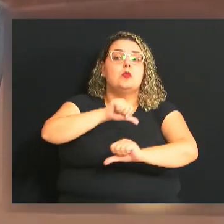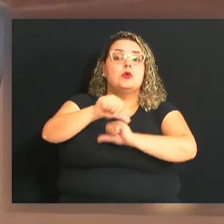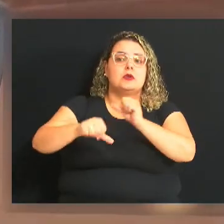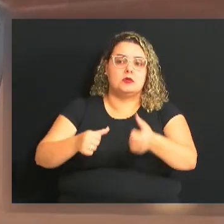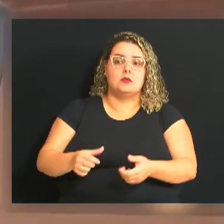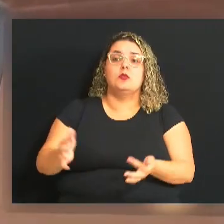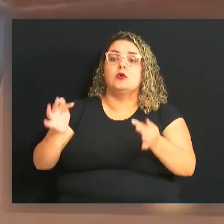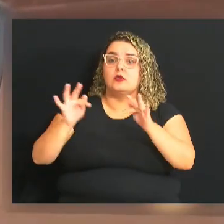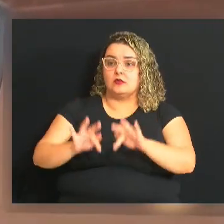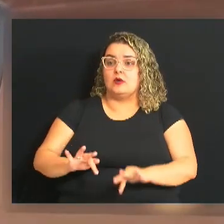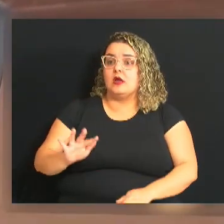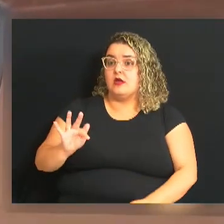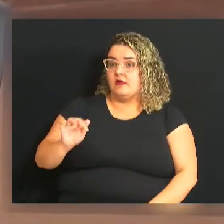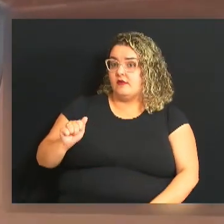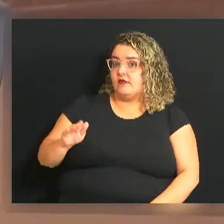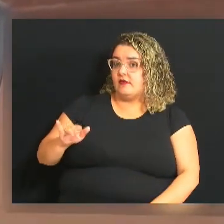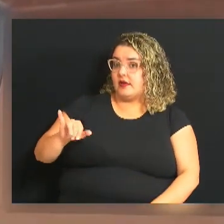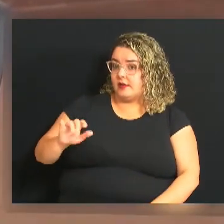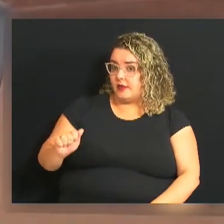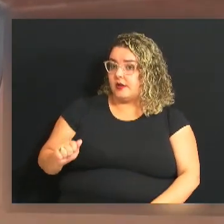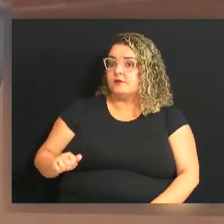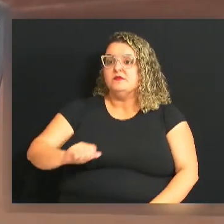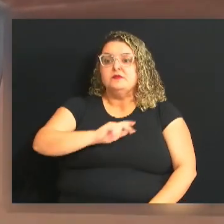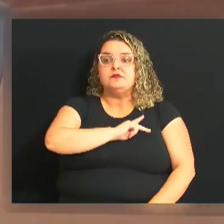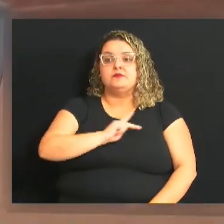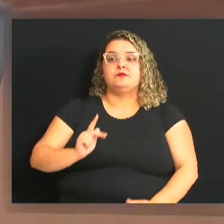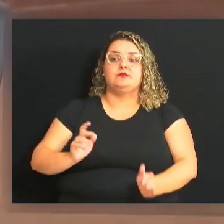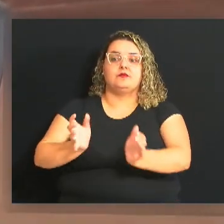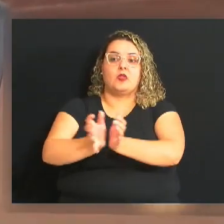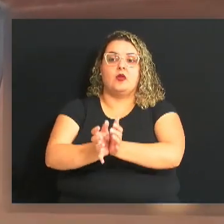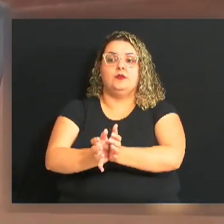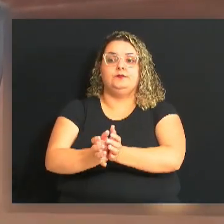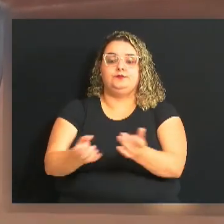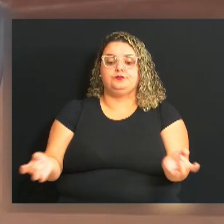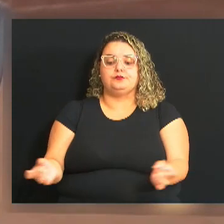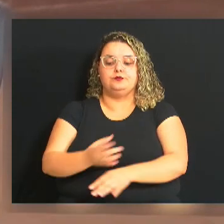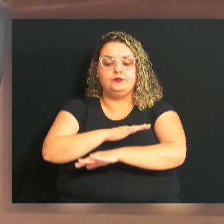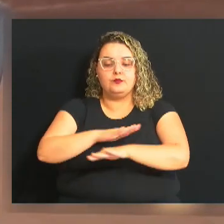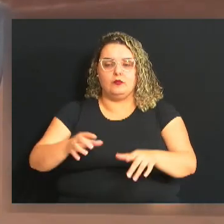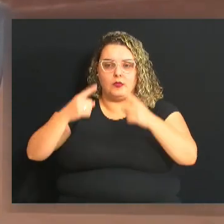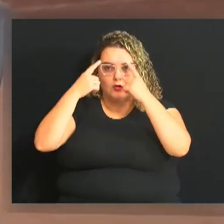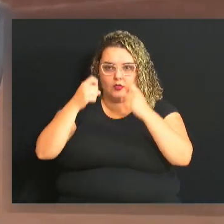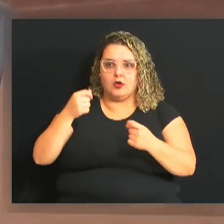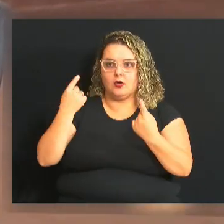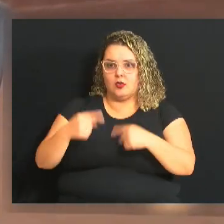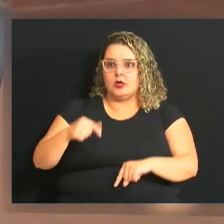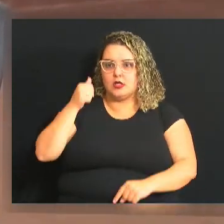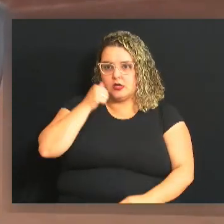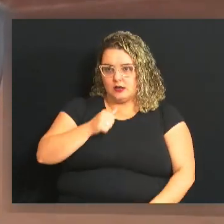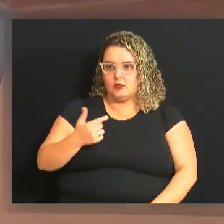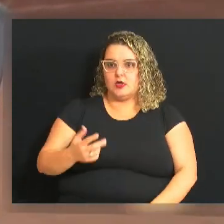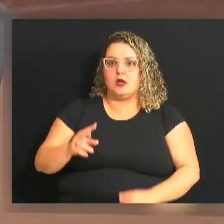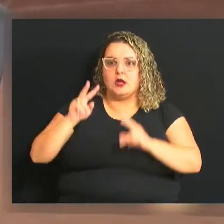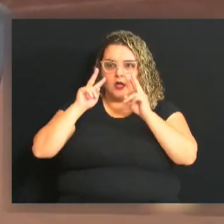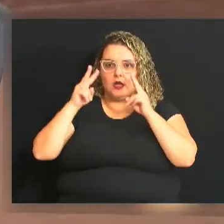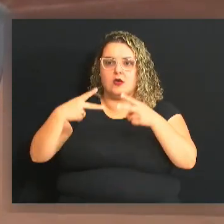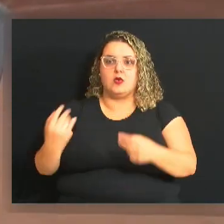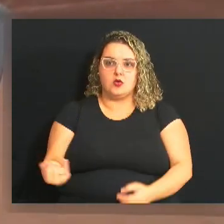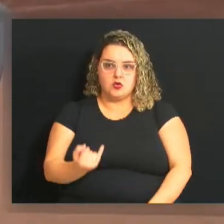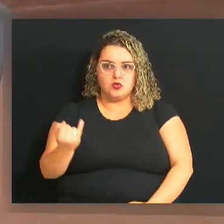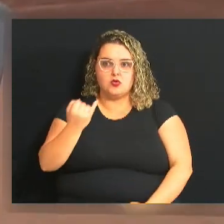fim, Fábia Bigarani, presidente da Comissão do Combate à Violência contra a Mulher, reconheceu a importância de ter